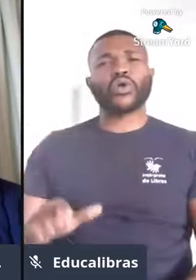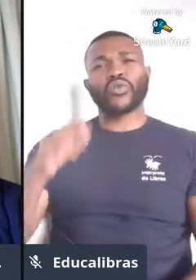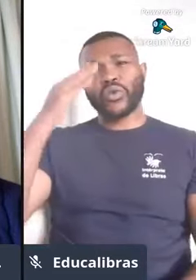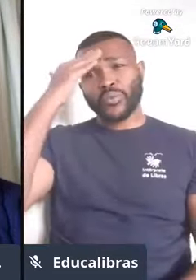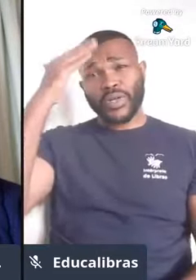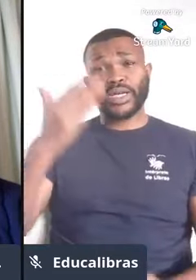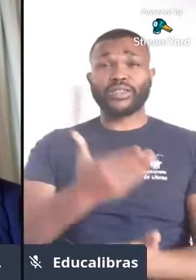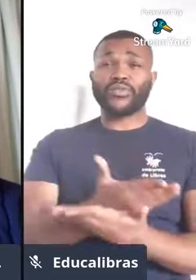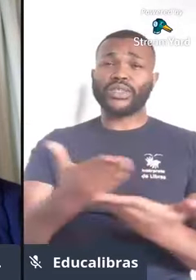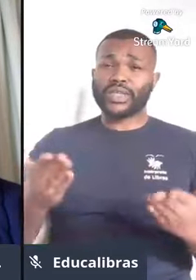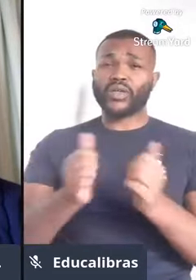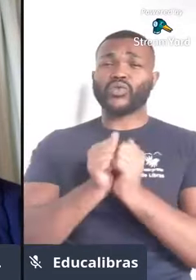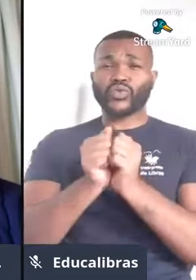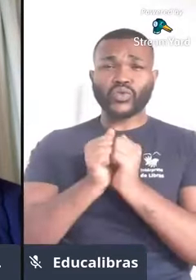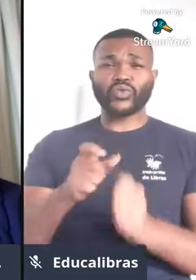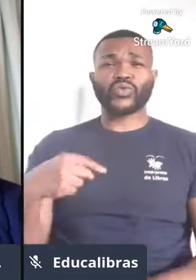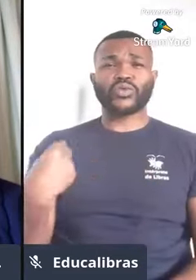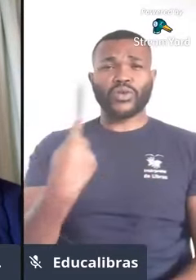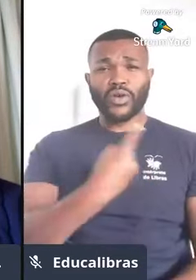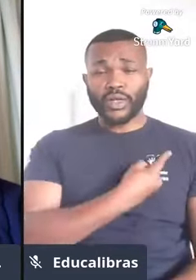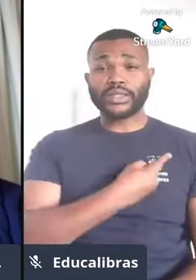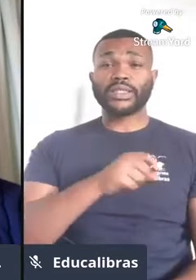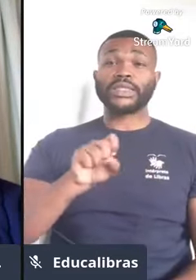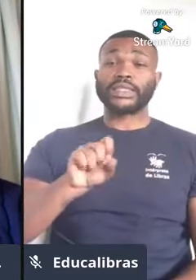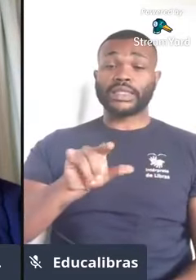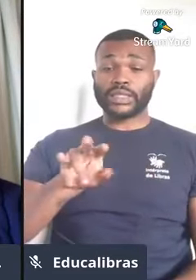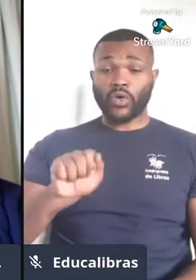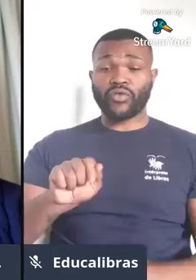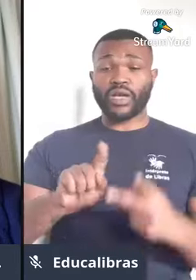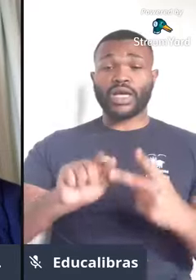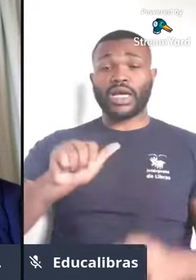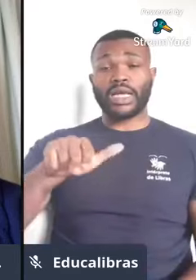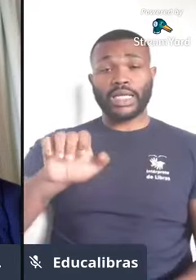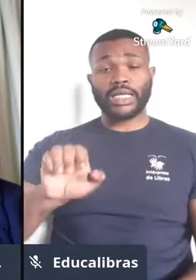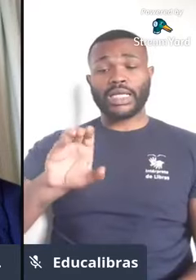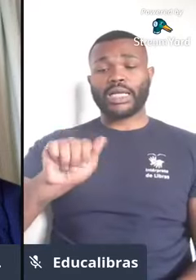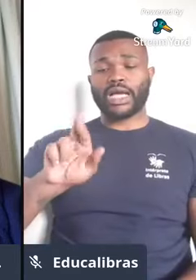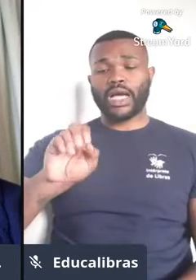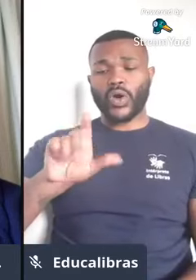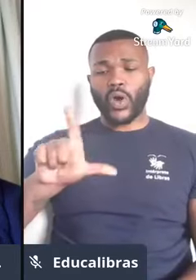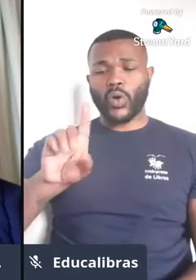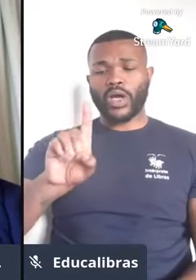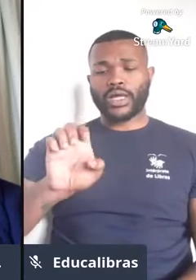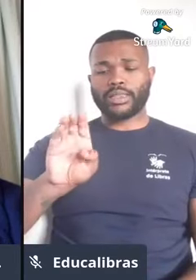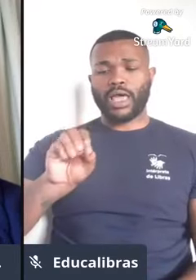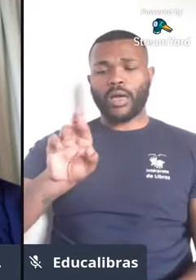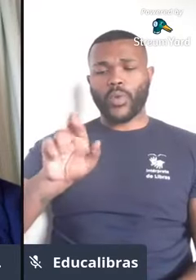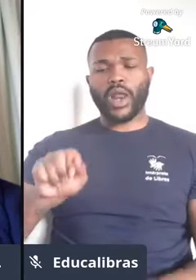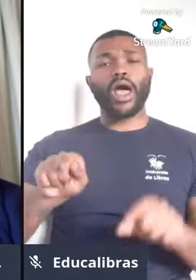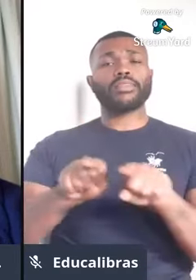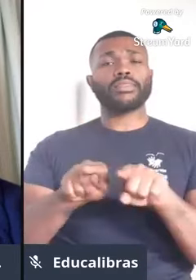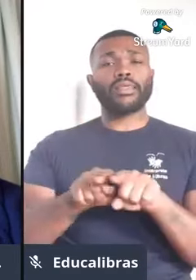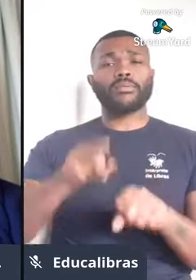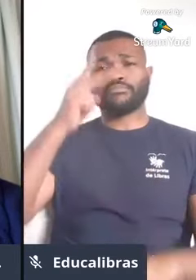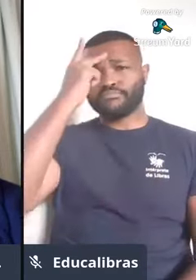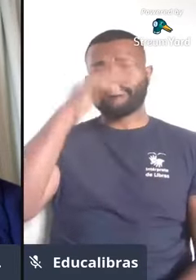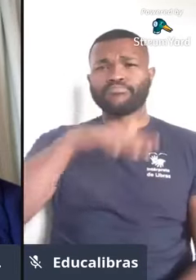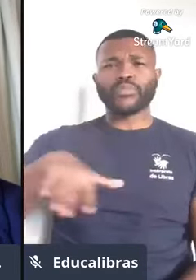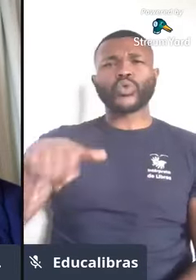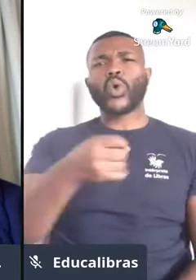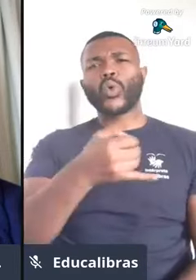que estão aqui com a gente, Silvia Arruda, Aline, Carol, Débora e tantos outros que estão... alguns têm estado com a